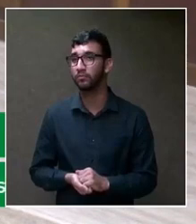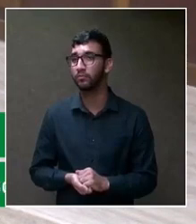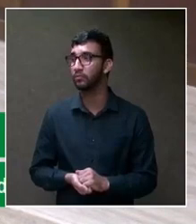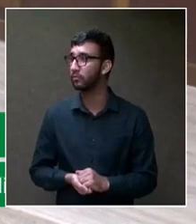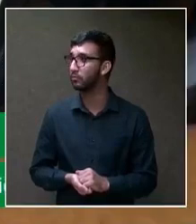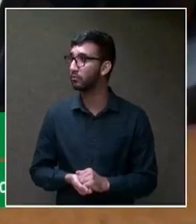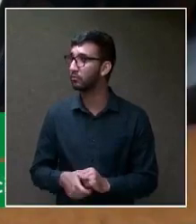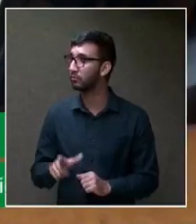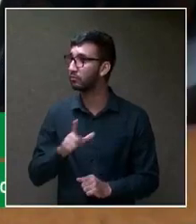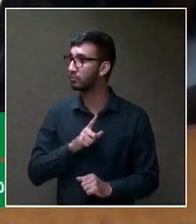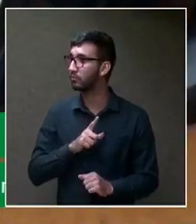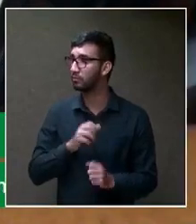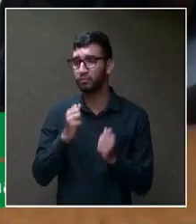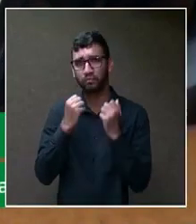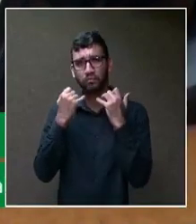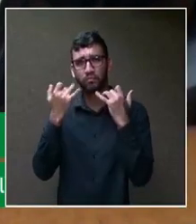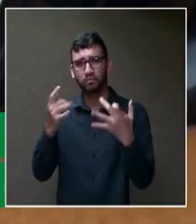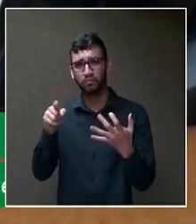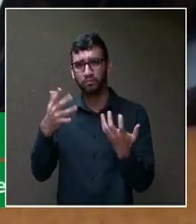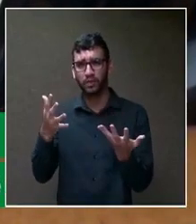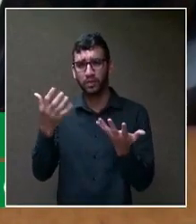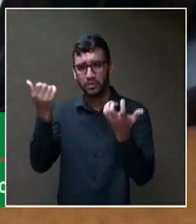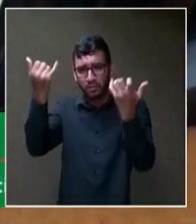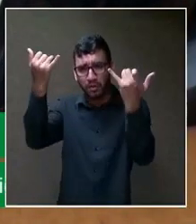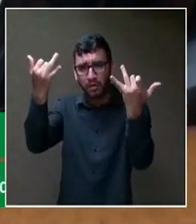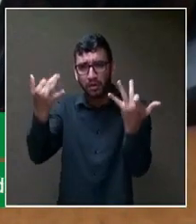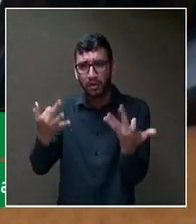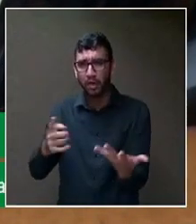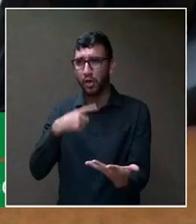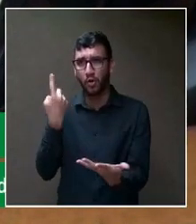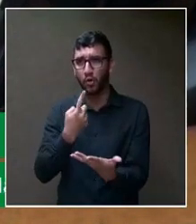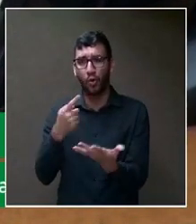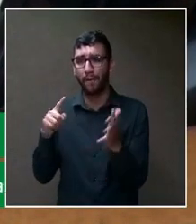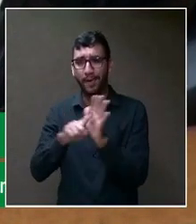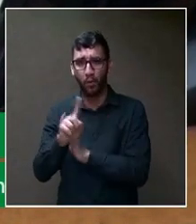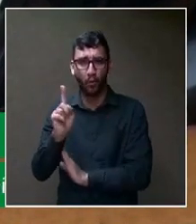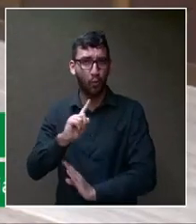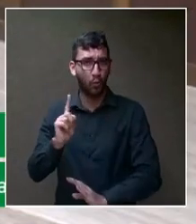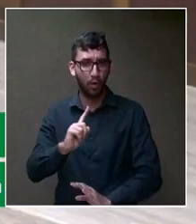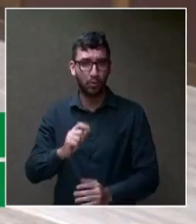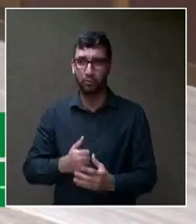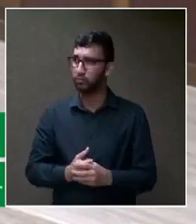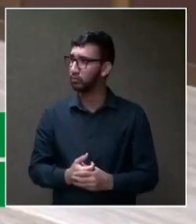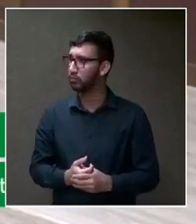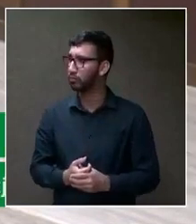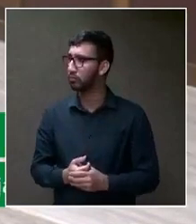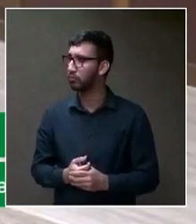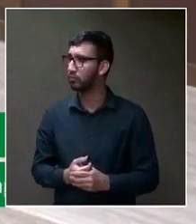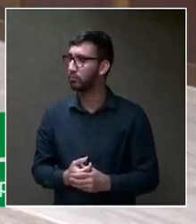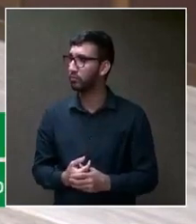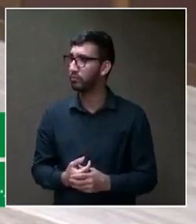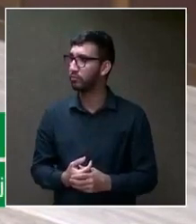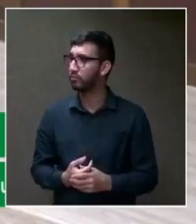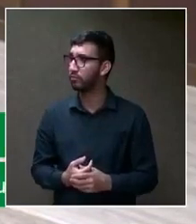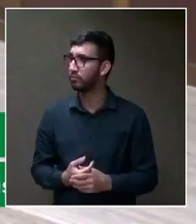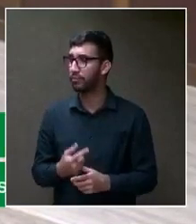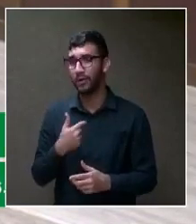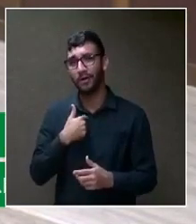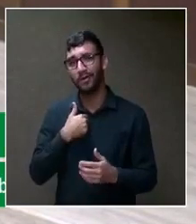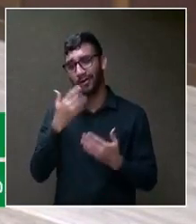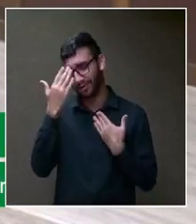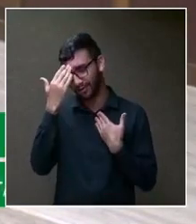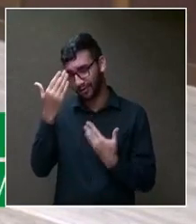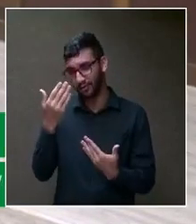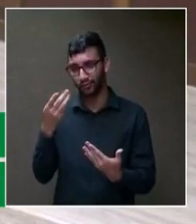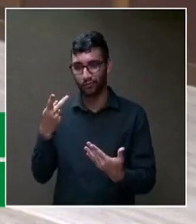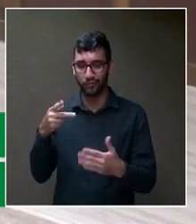Tem algo mais que a senhora queira esclarecer a respeito desse fato que nós não perguntamos, Kelly? Não. Não? Eu agradeço a